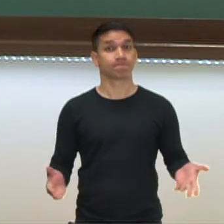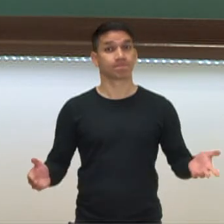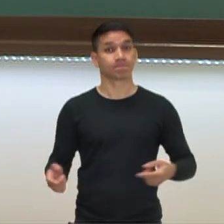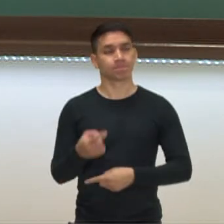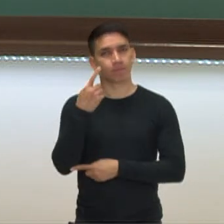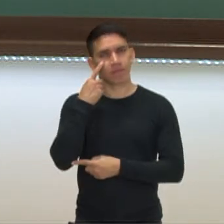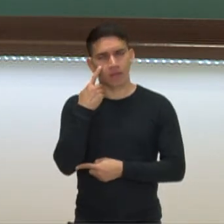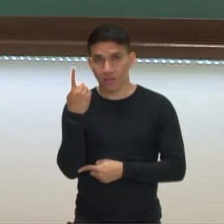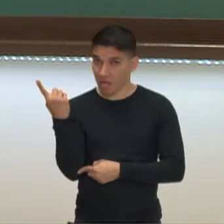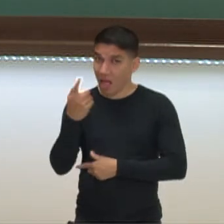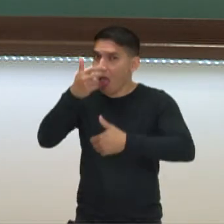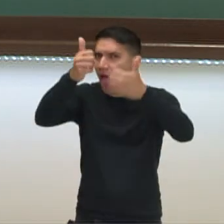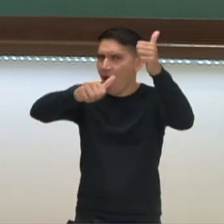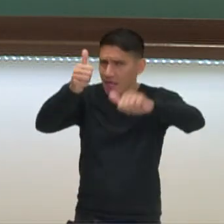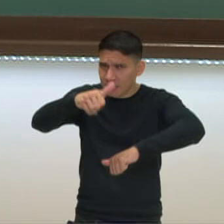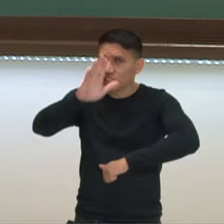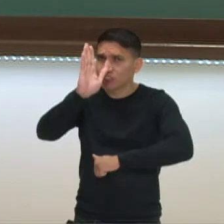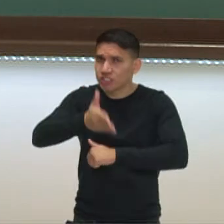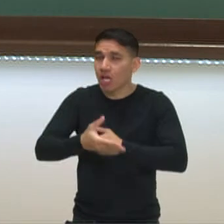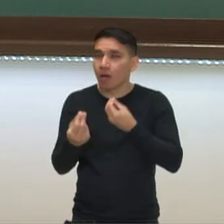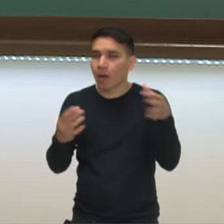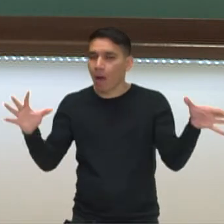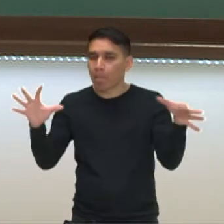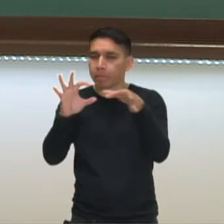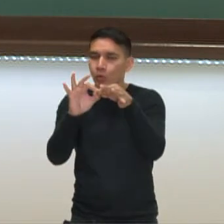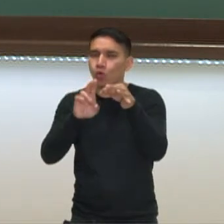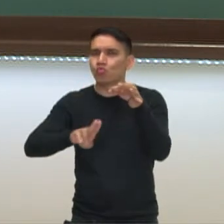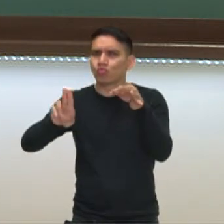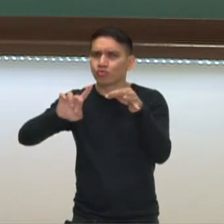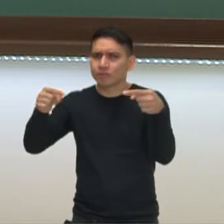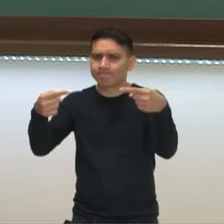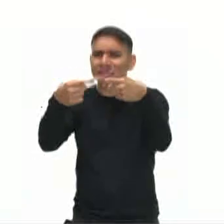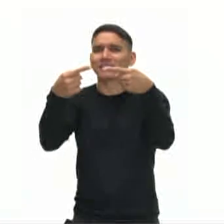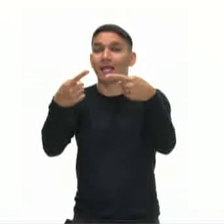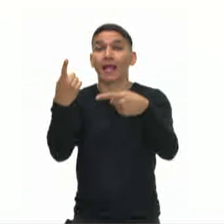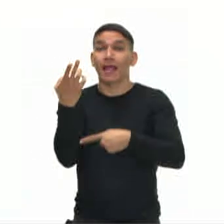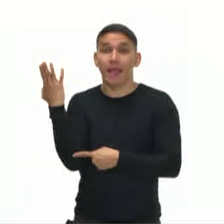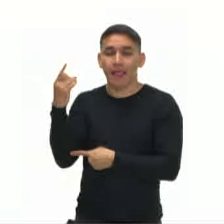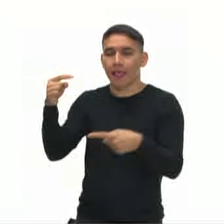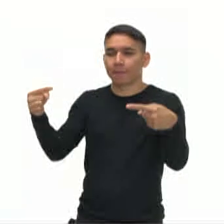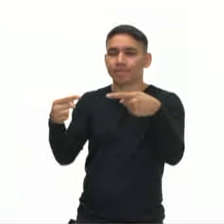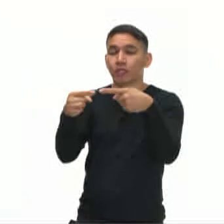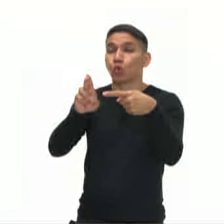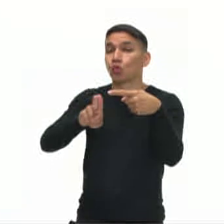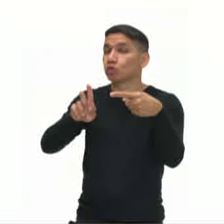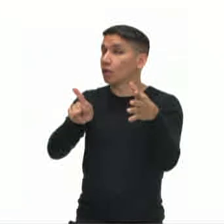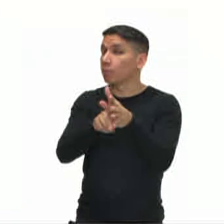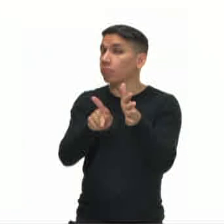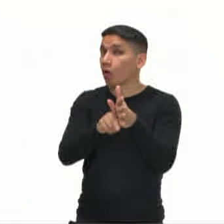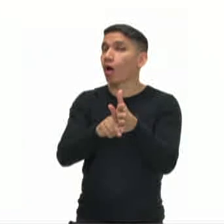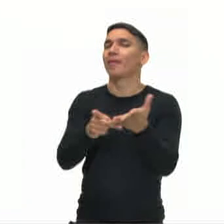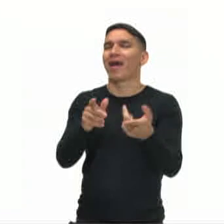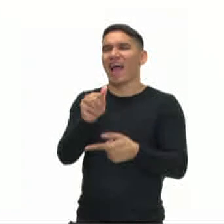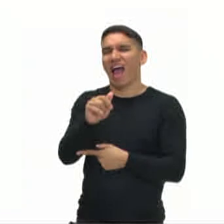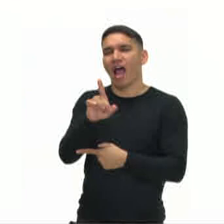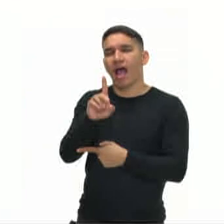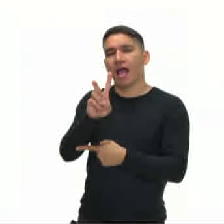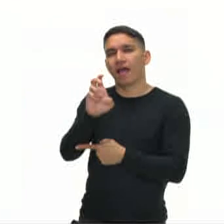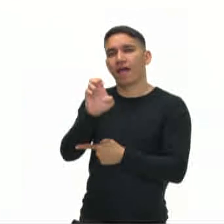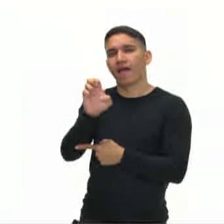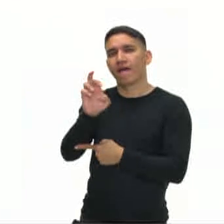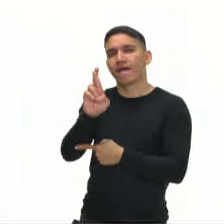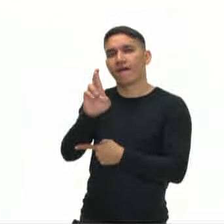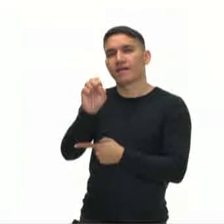Então, estudantes, analisaram o uso do conectivo? Vamos lá? O uso deste conectivo adversativo, ou seja, que dá